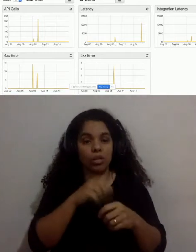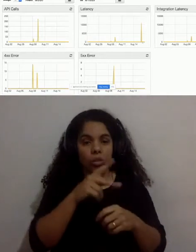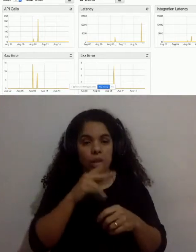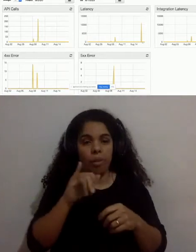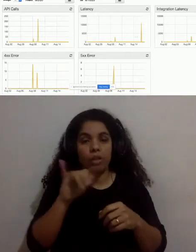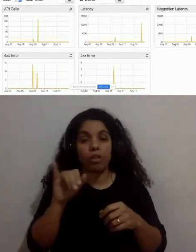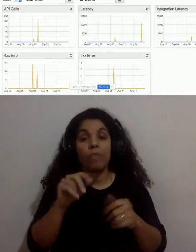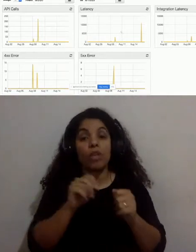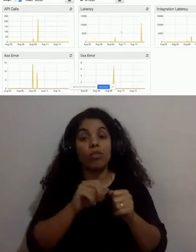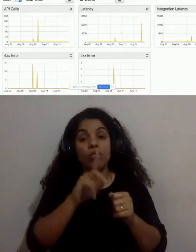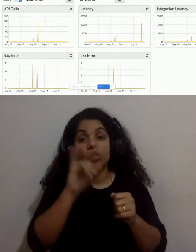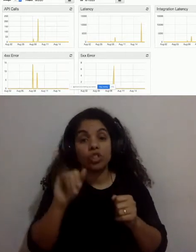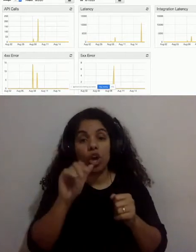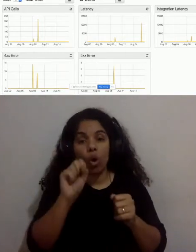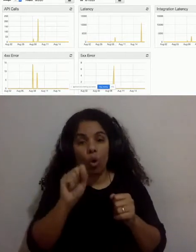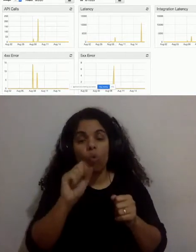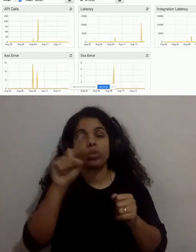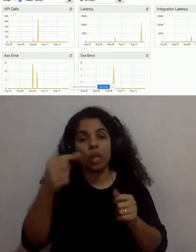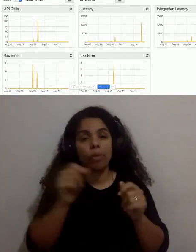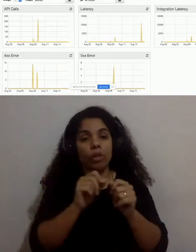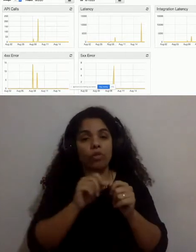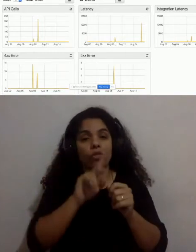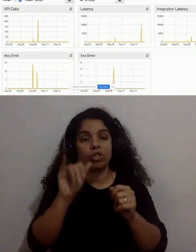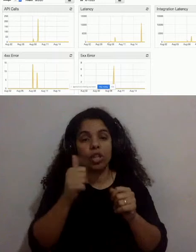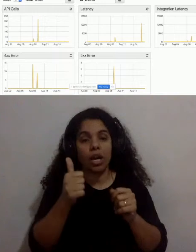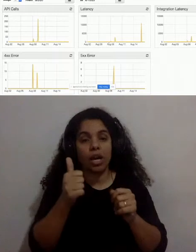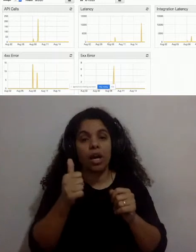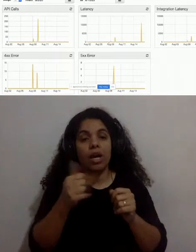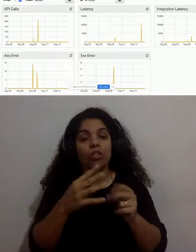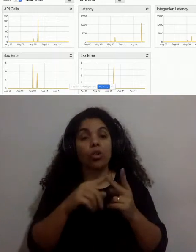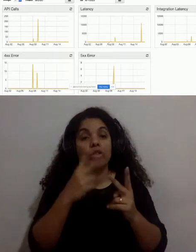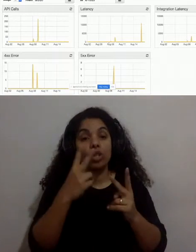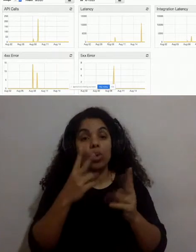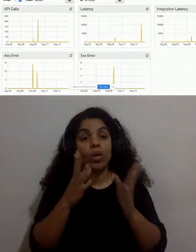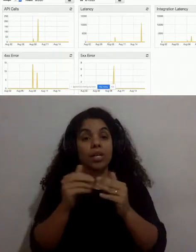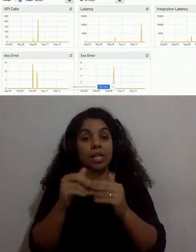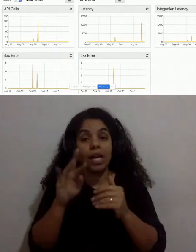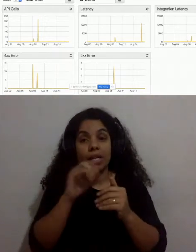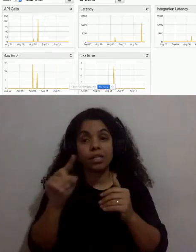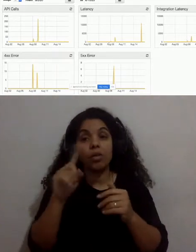fiz no dia 8 e depois fiz no dia 14 duas requisições, depois ele se manteve.